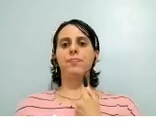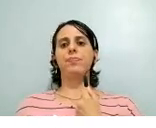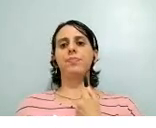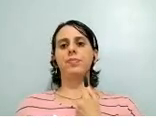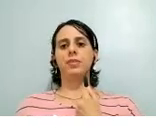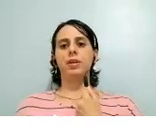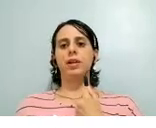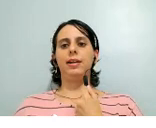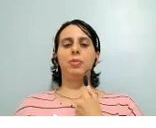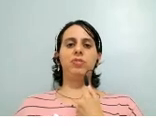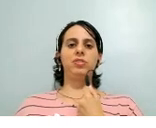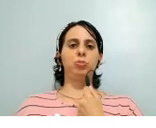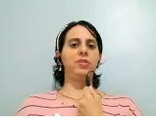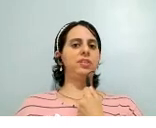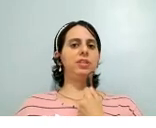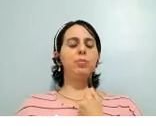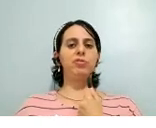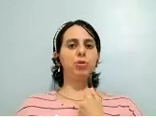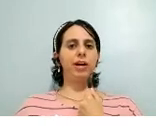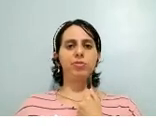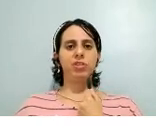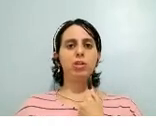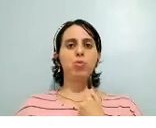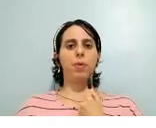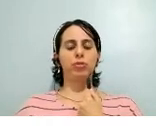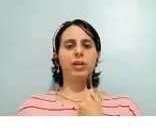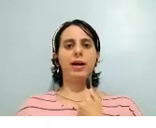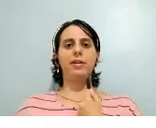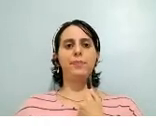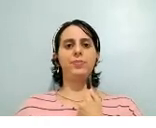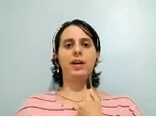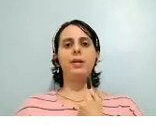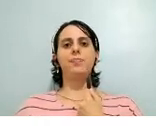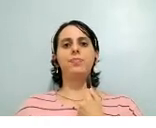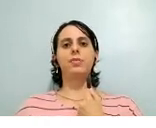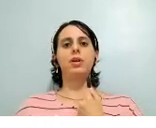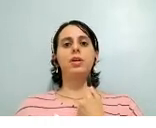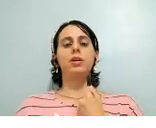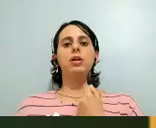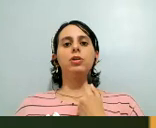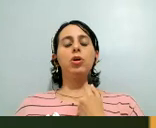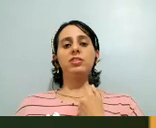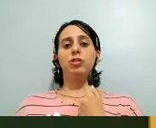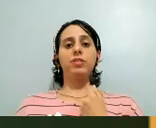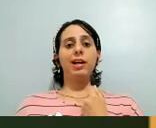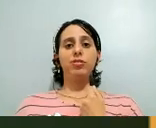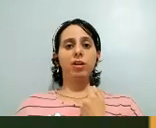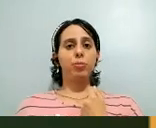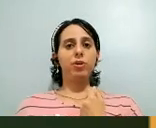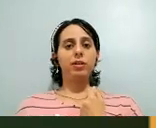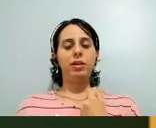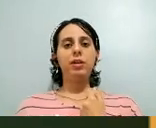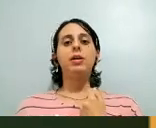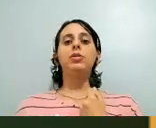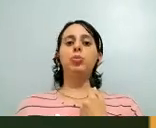Feito? Lembra que vocês podem sempre voltar o vídeo, pausar, tá? Nossa atividade fica